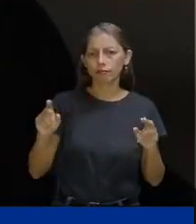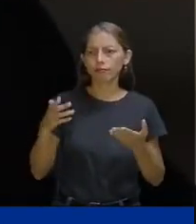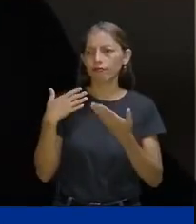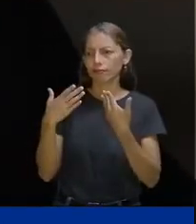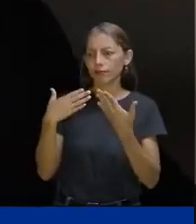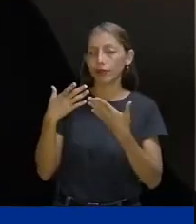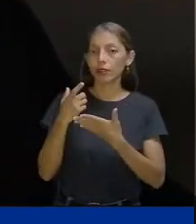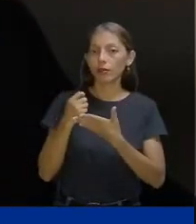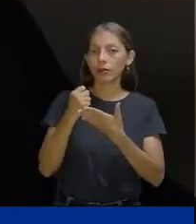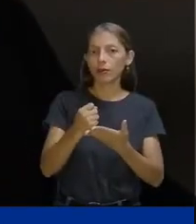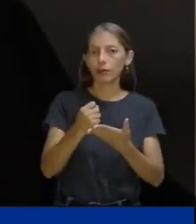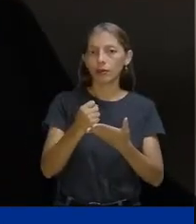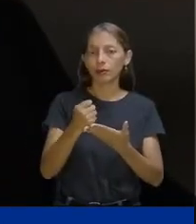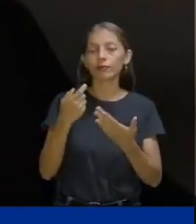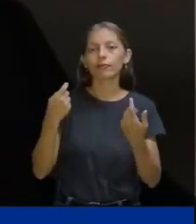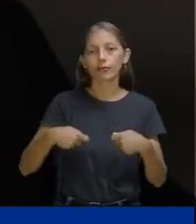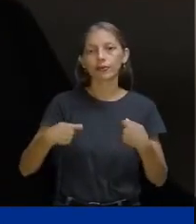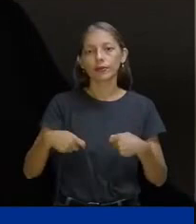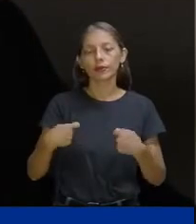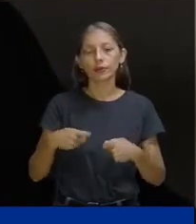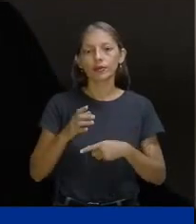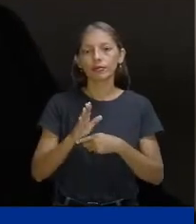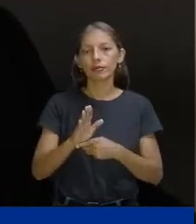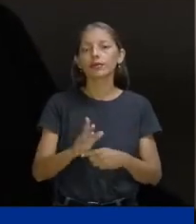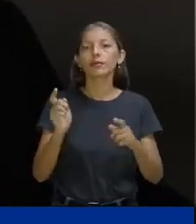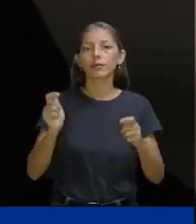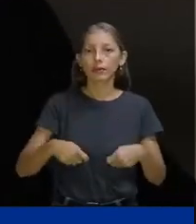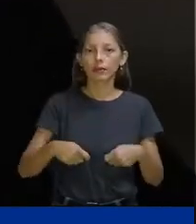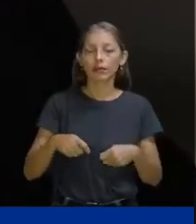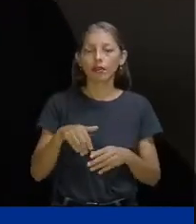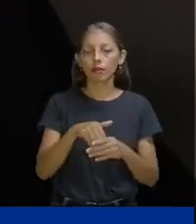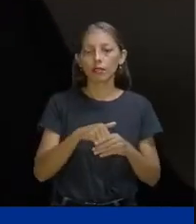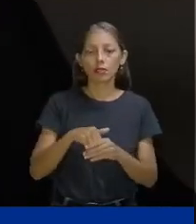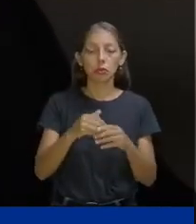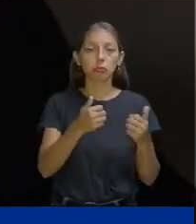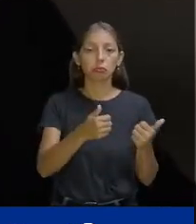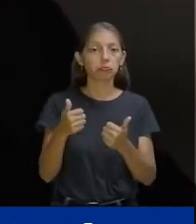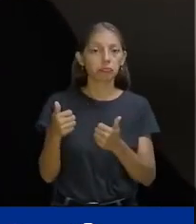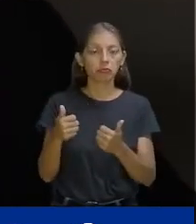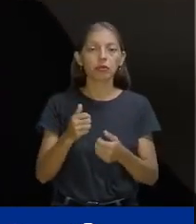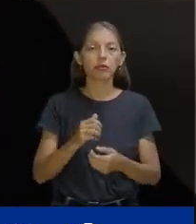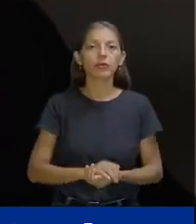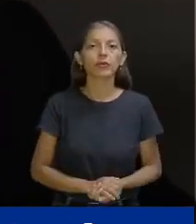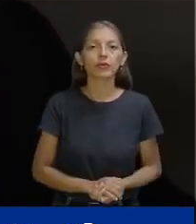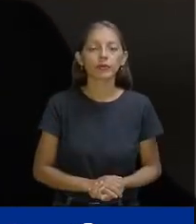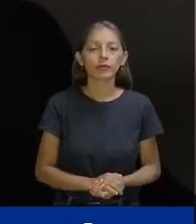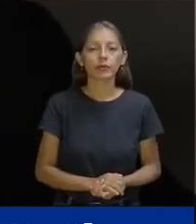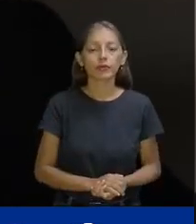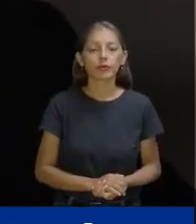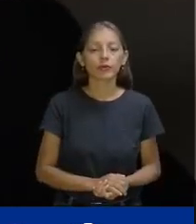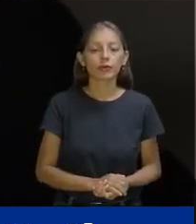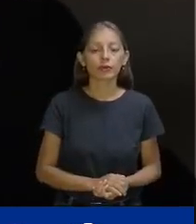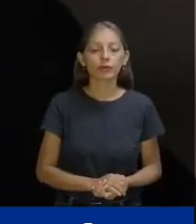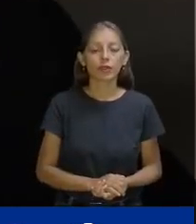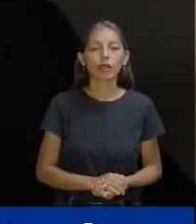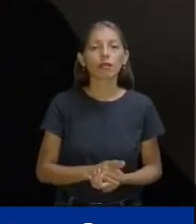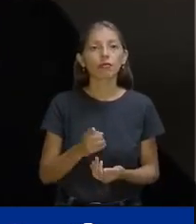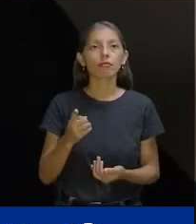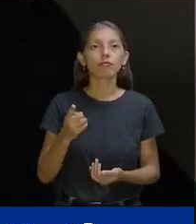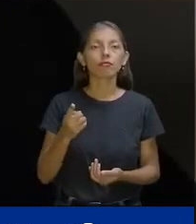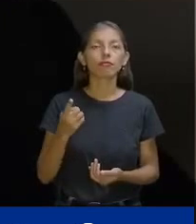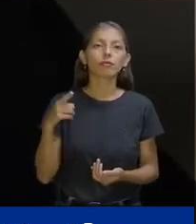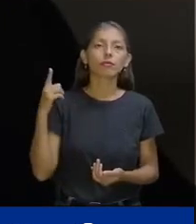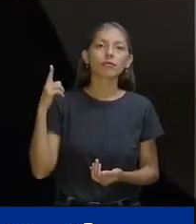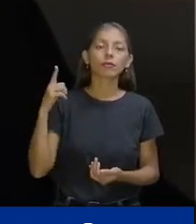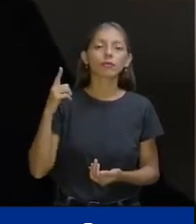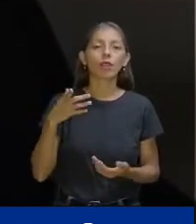esse apoio que é necessário para conduzir a próxima eleição. Em suma, foi isso, né? Na segunda e na terça que tratamos, aqui